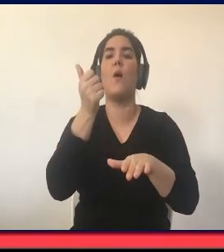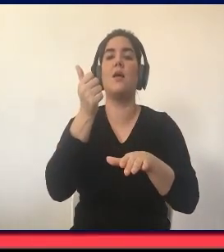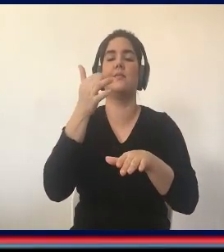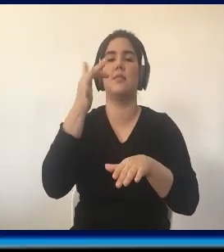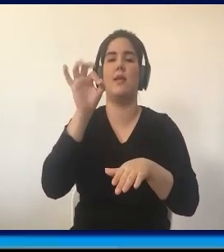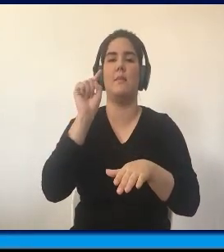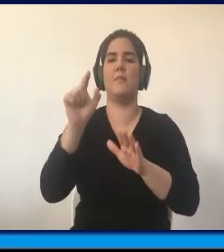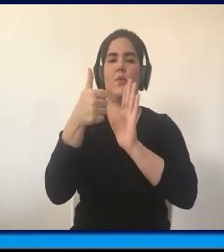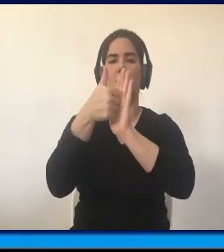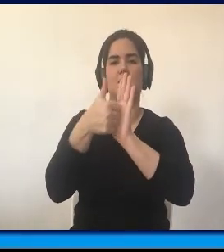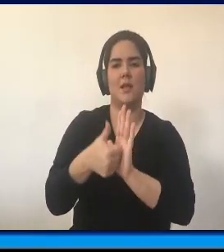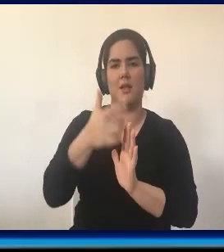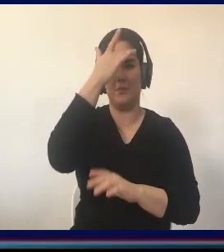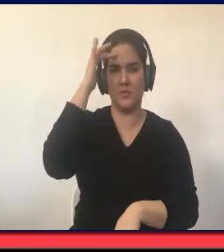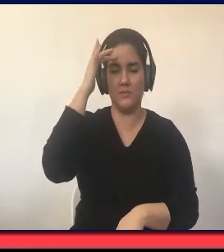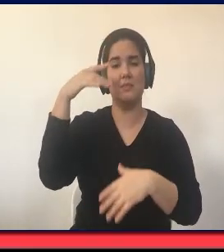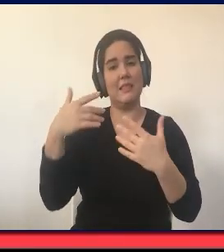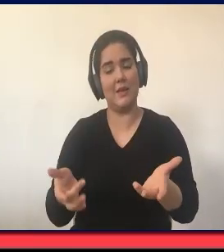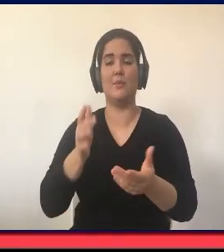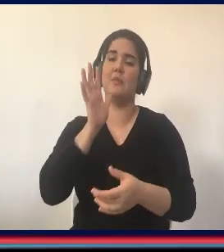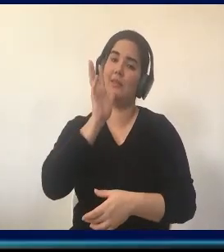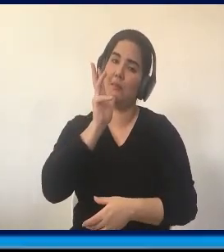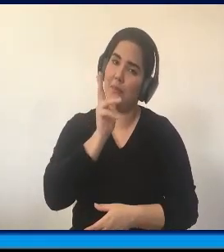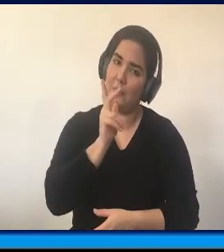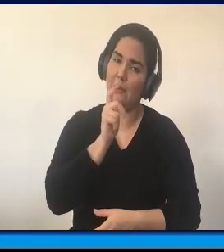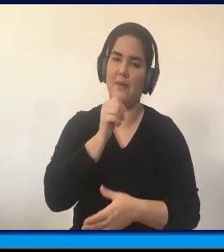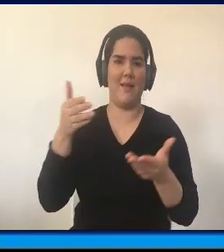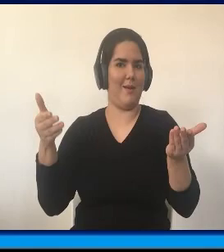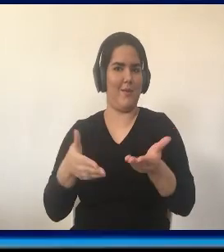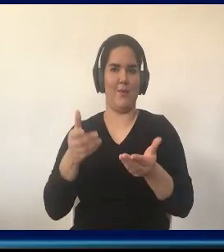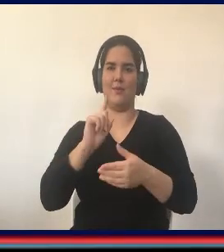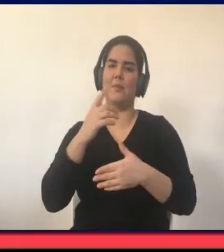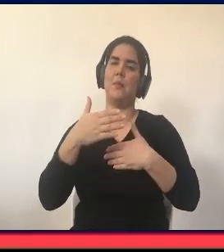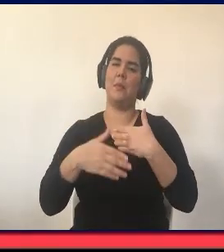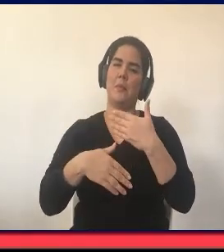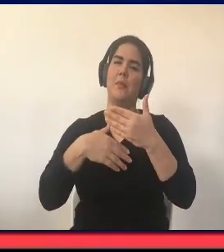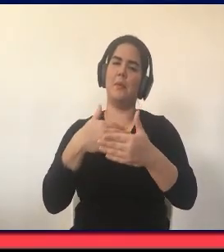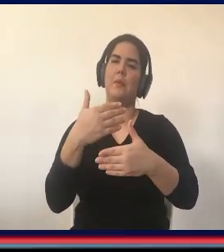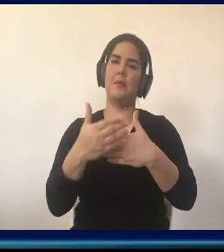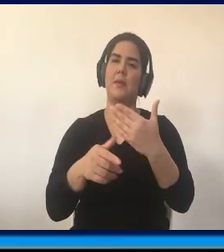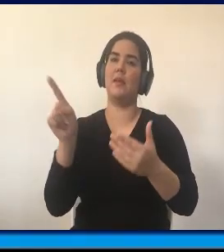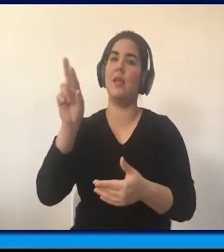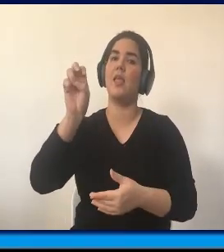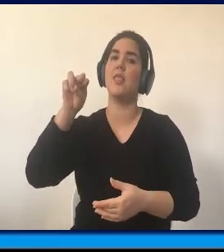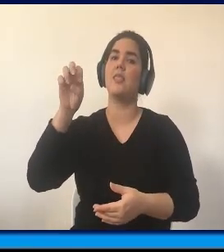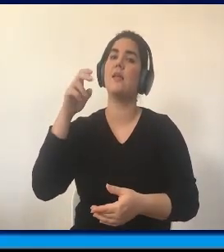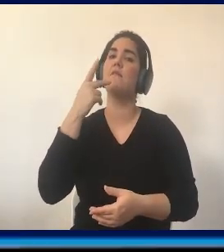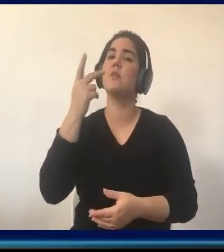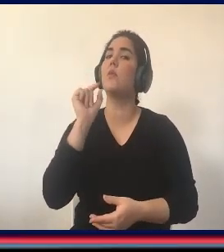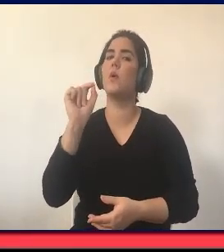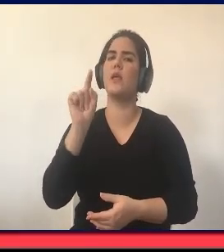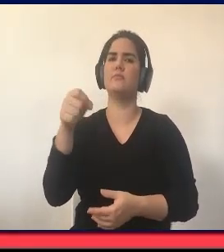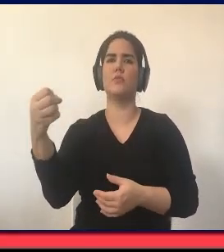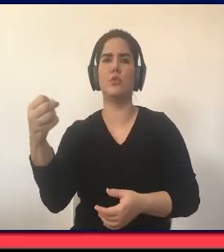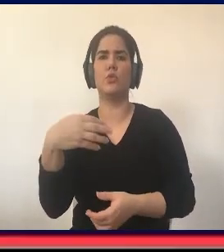demoram. Não é para agora. As pessoas, às vezes, olham o René agora e falam, nossa, olha o que o cara faz, produz aquilo ali, tem vários podcasts,